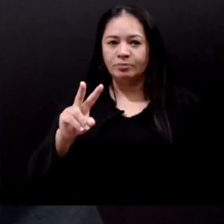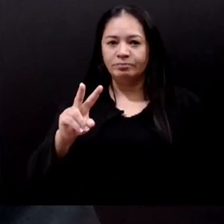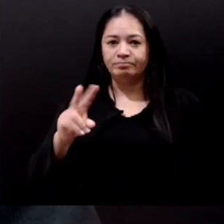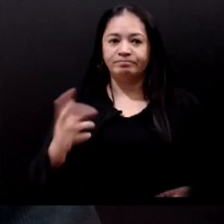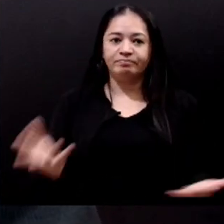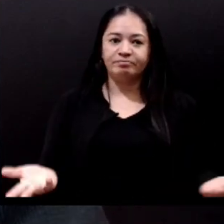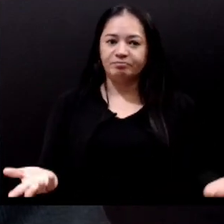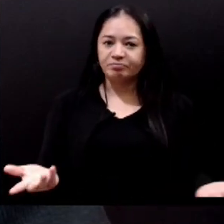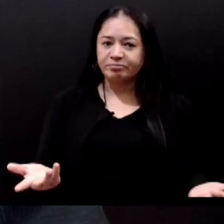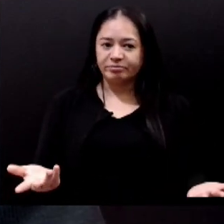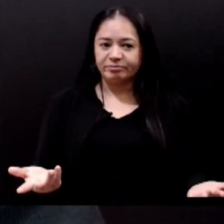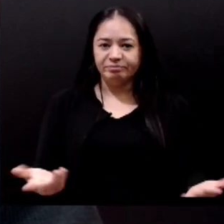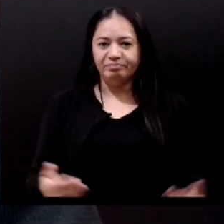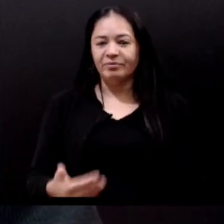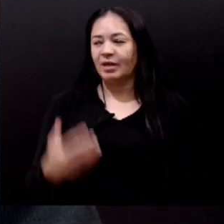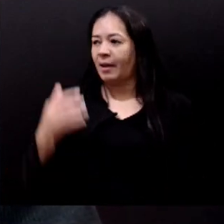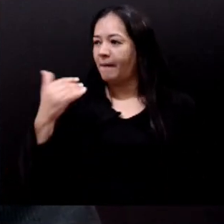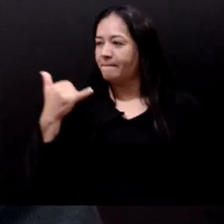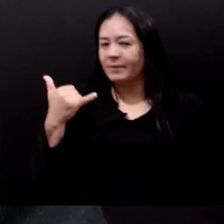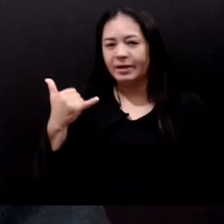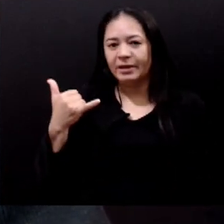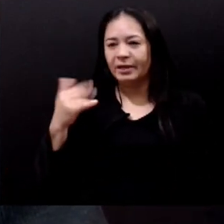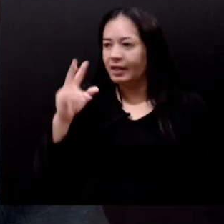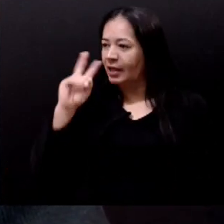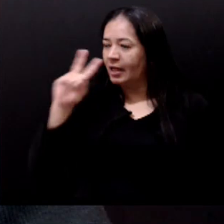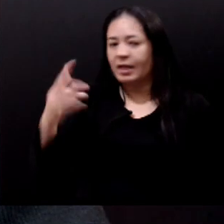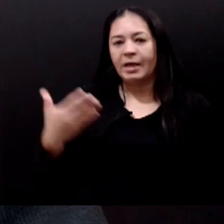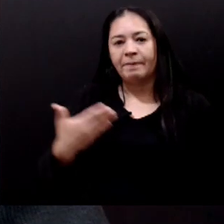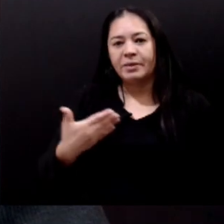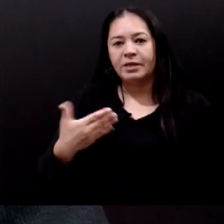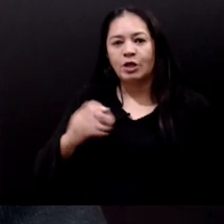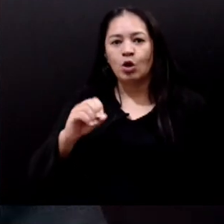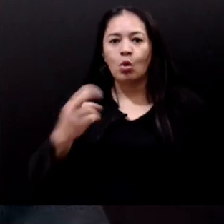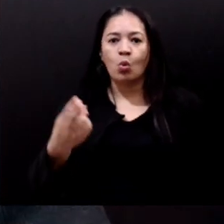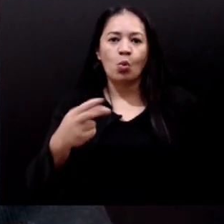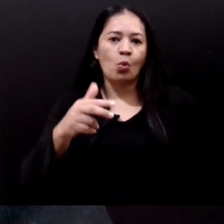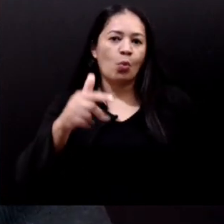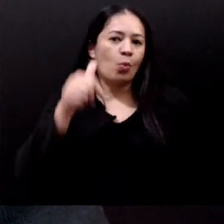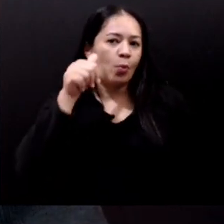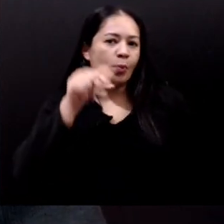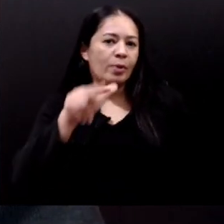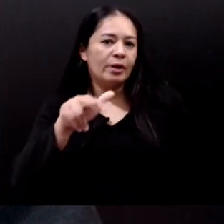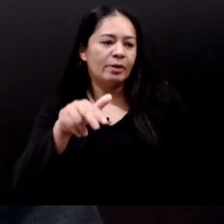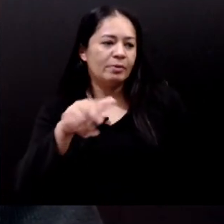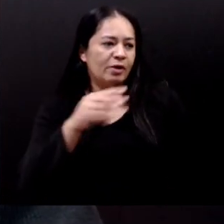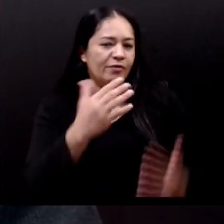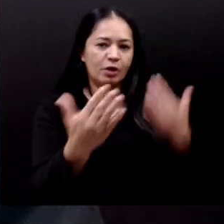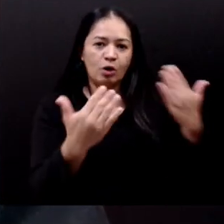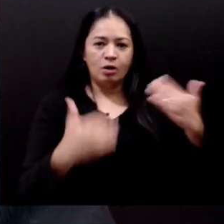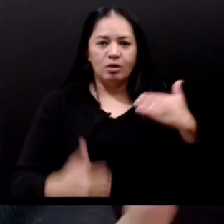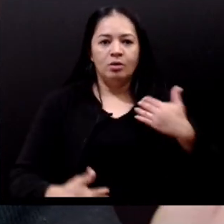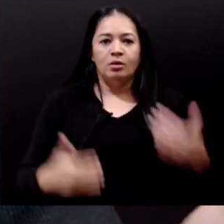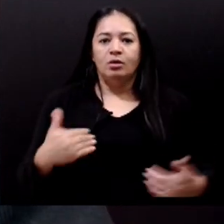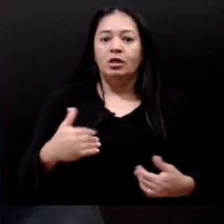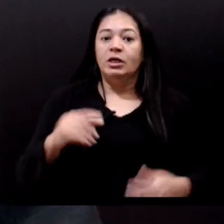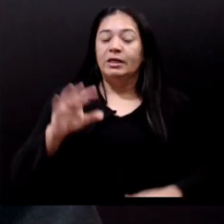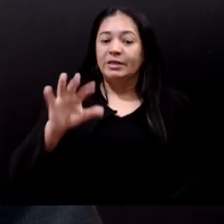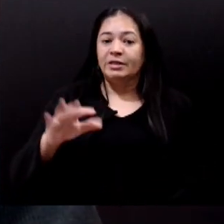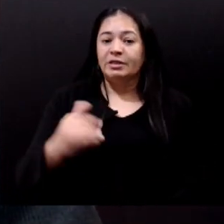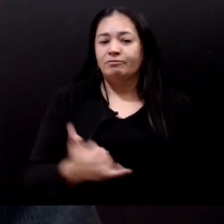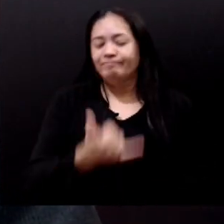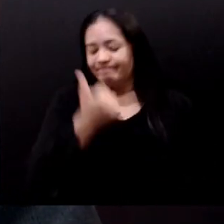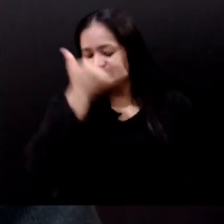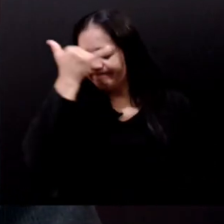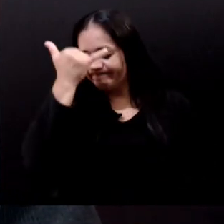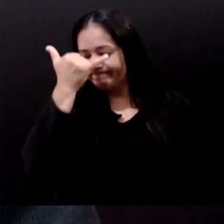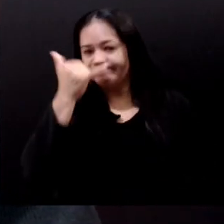amiga, ou para outras pessoas mais próximas, né. Então, isso gera ainda assim não somente a frustração, mas muitas vezes para no caso daquela